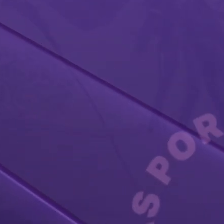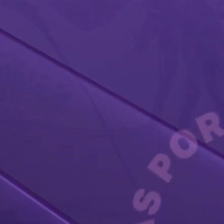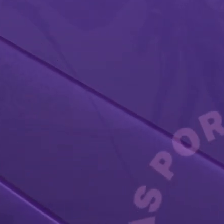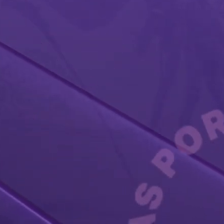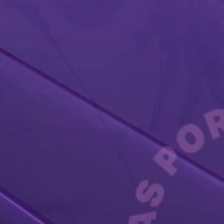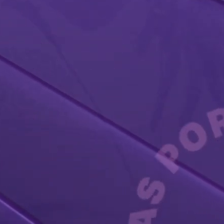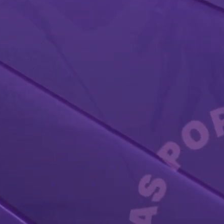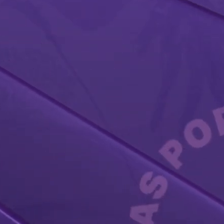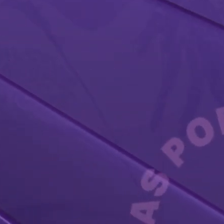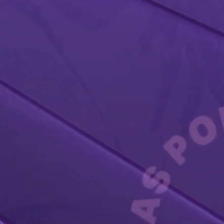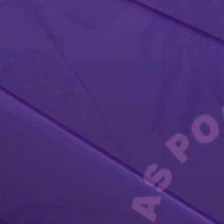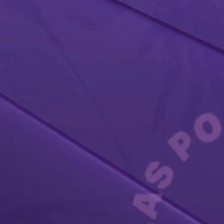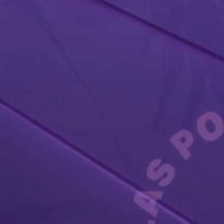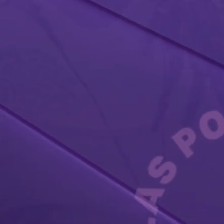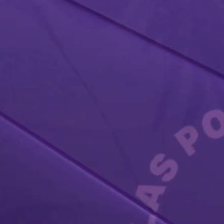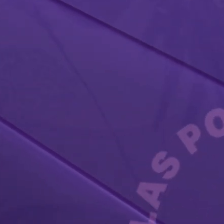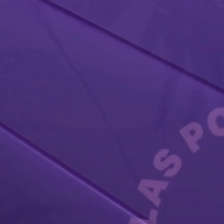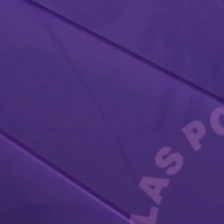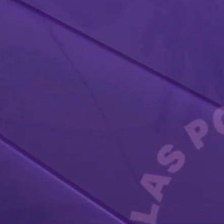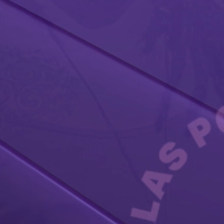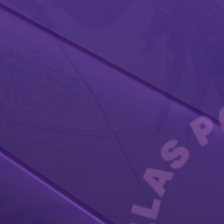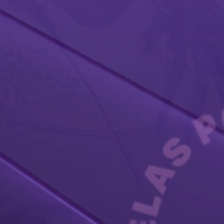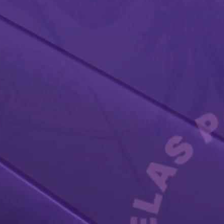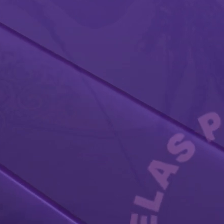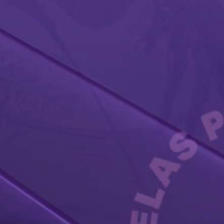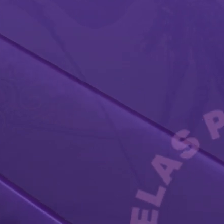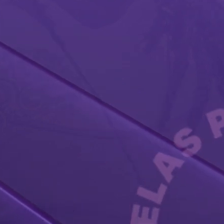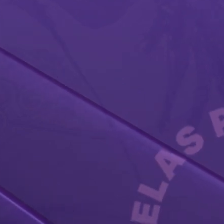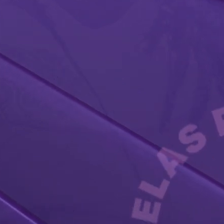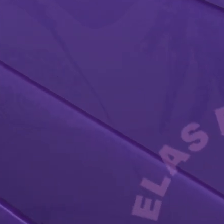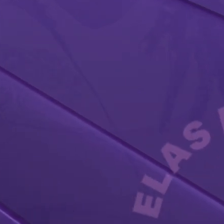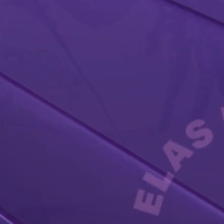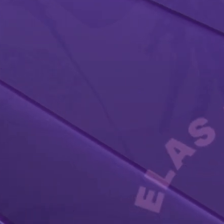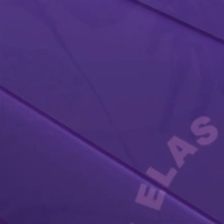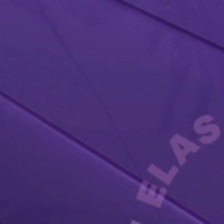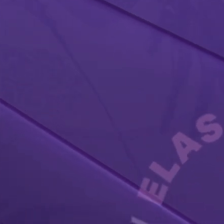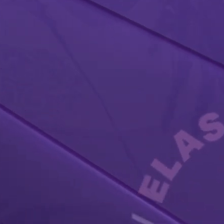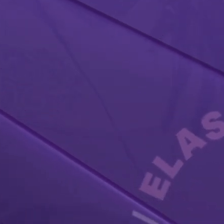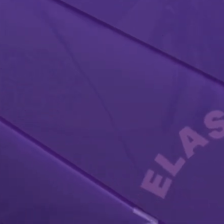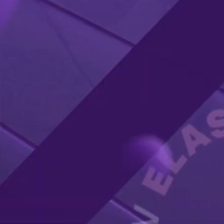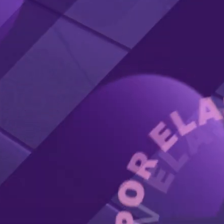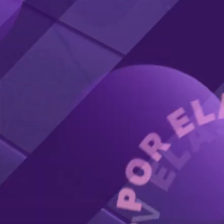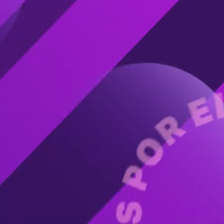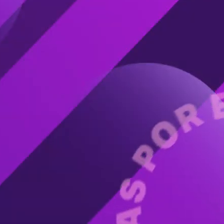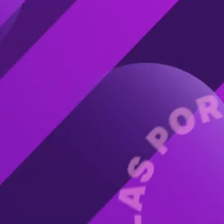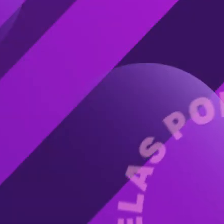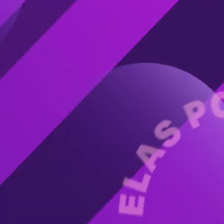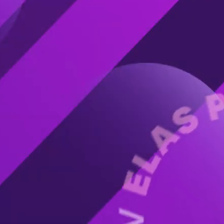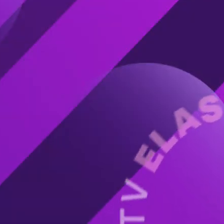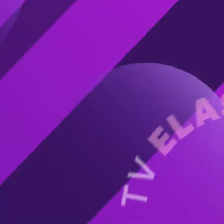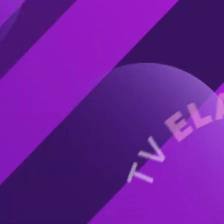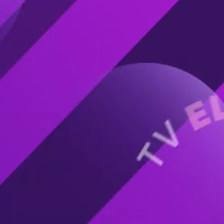autonomia, igualdade e justiça. E hoje preparamos um resumo daqueles com os pontos mais